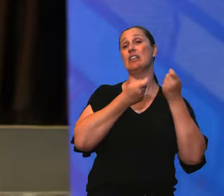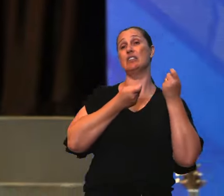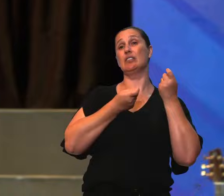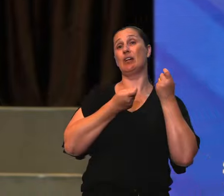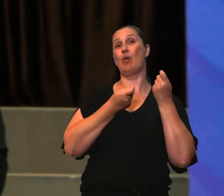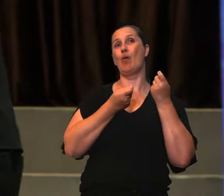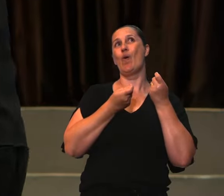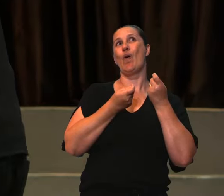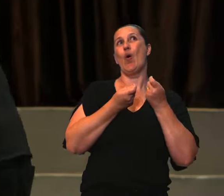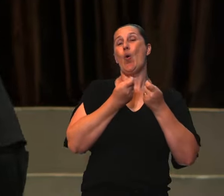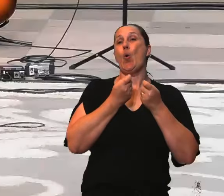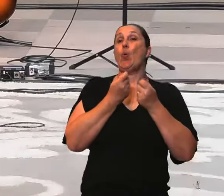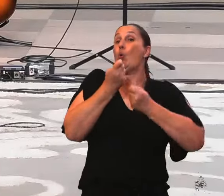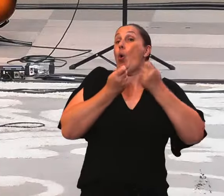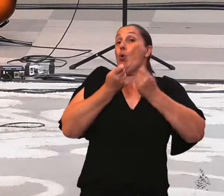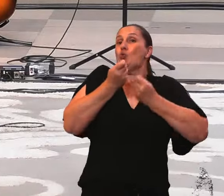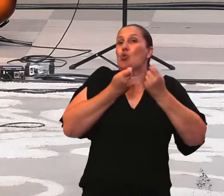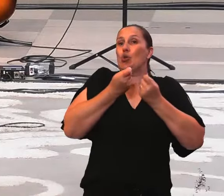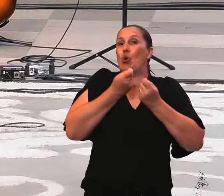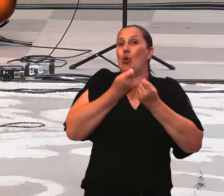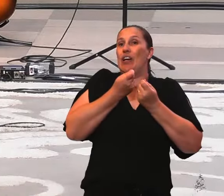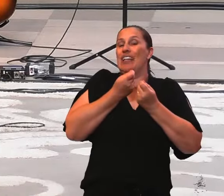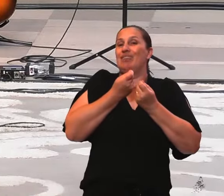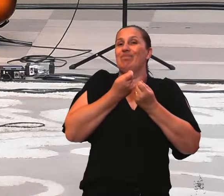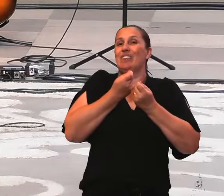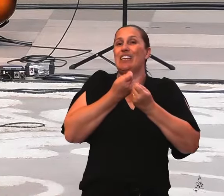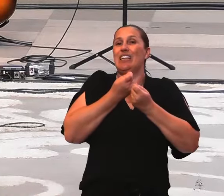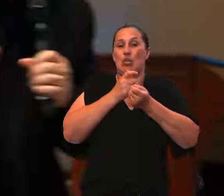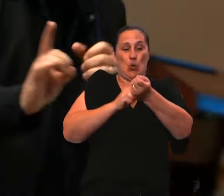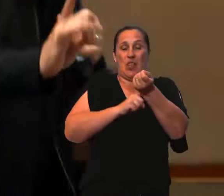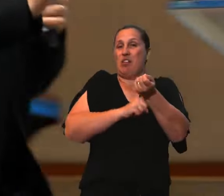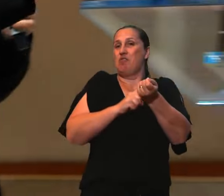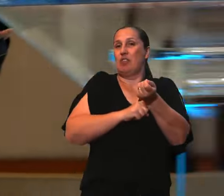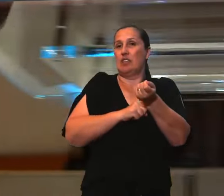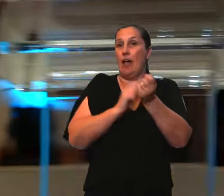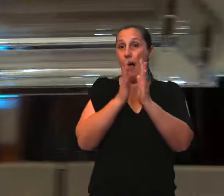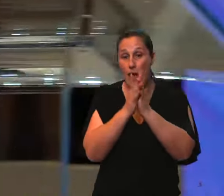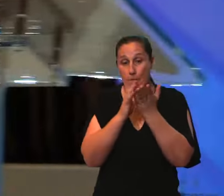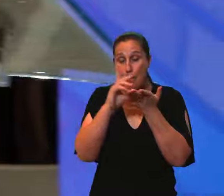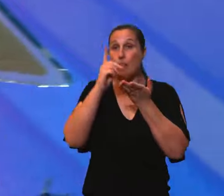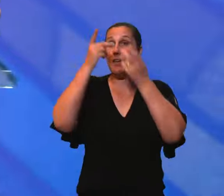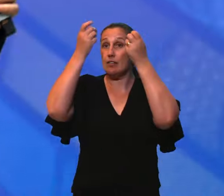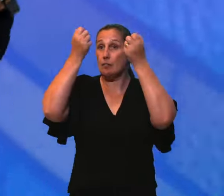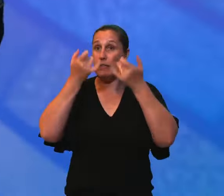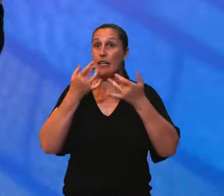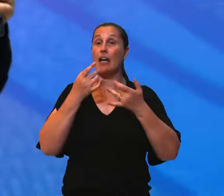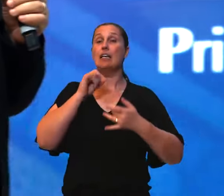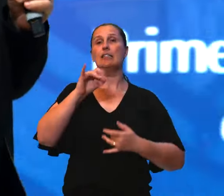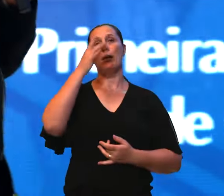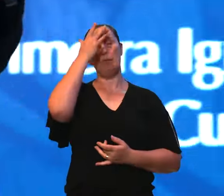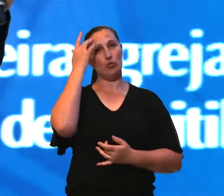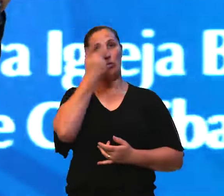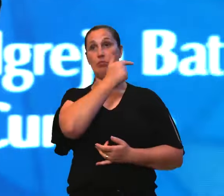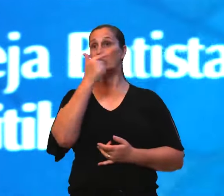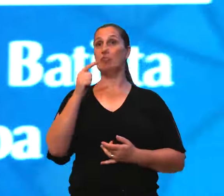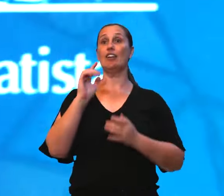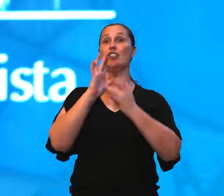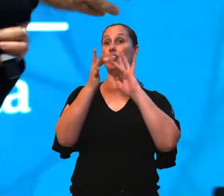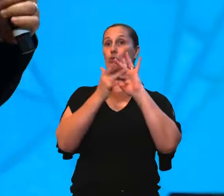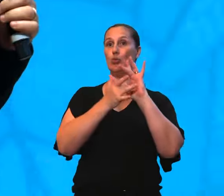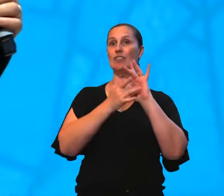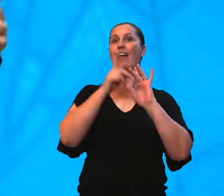nervoso pois vivem em Ira constante a Bíblia diz que quem não tem Jesus como eu não tinha Jesus eu era